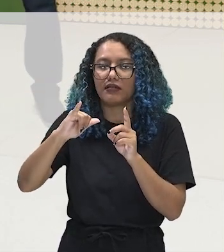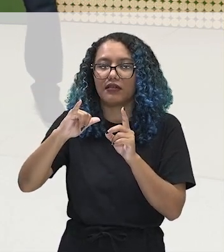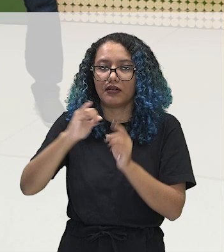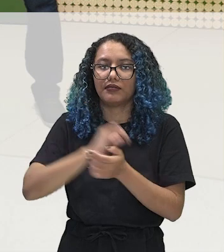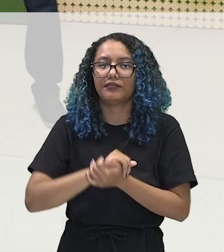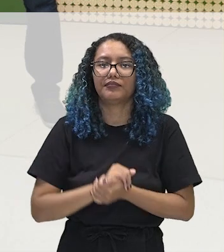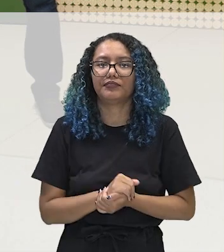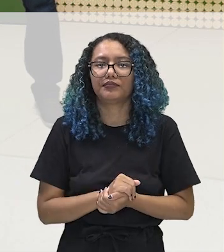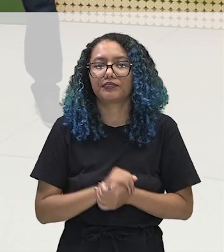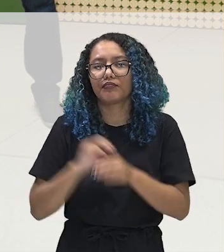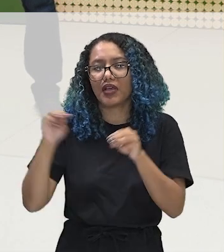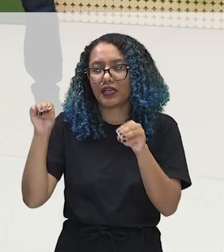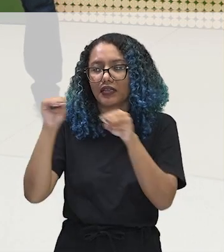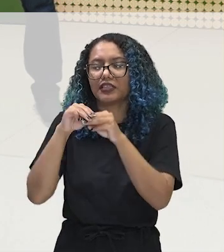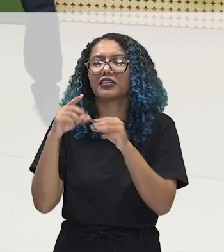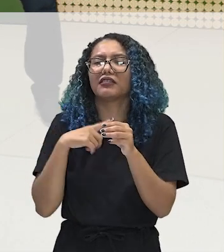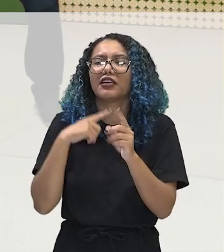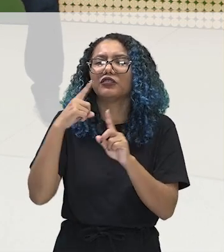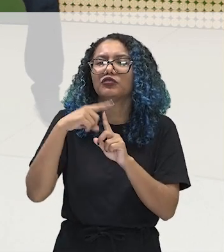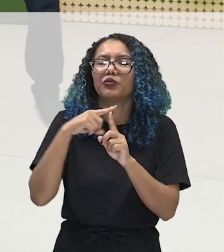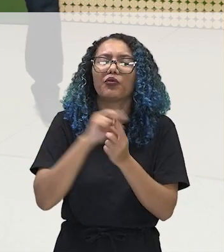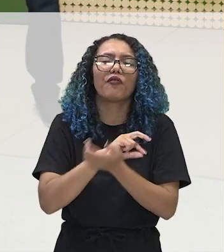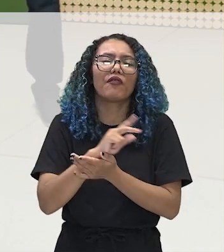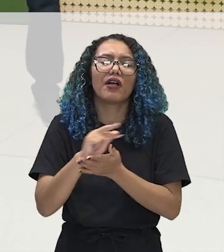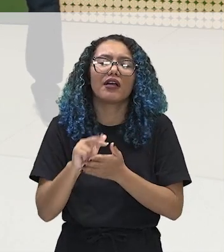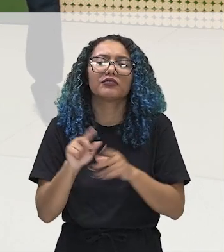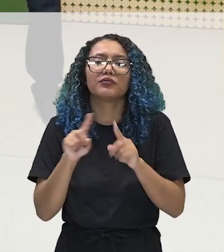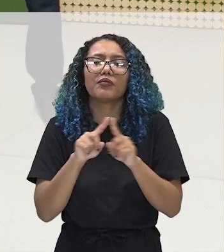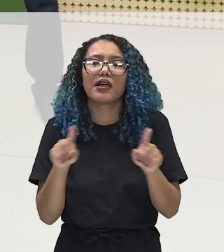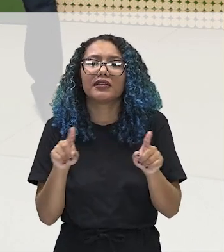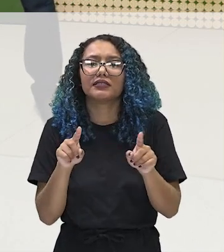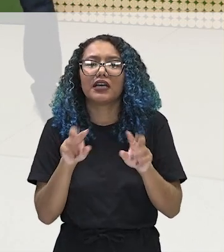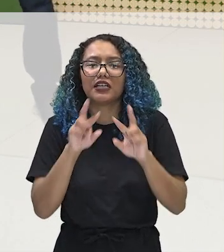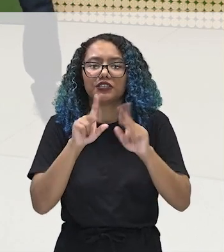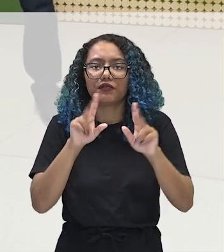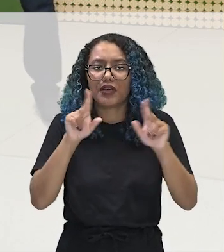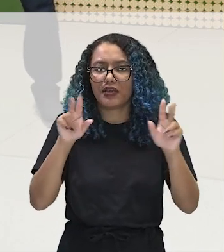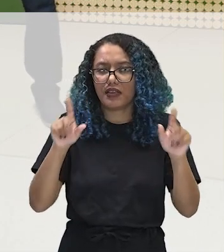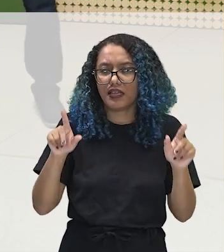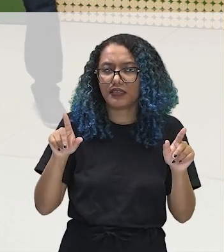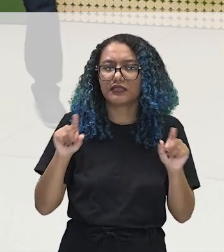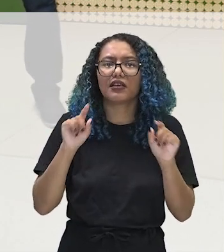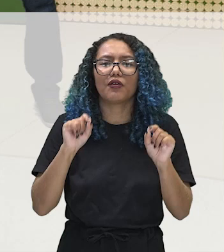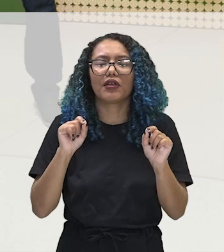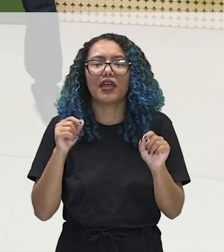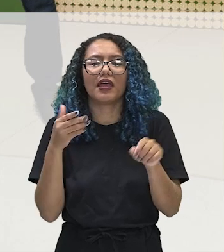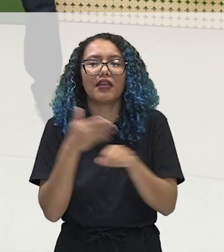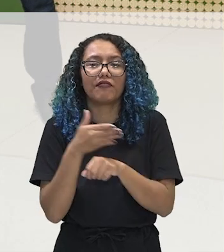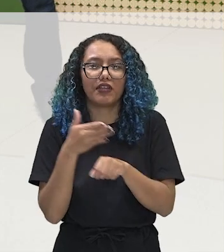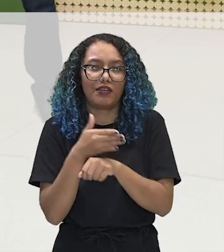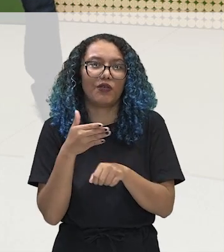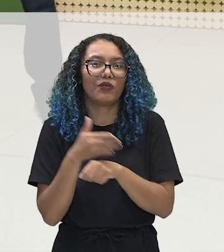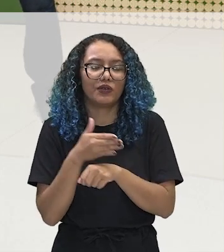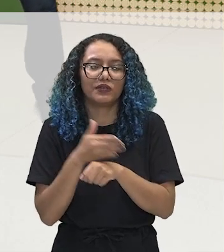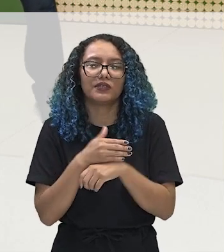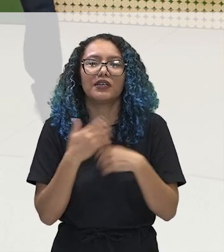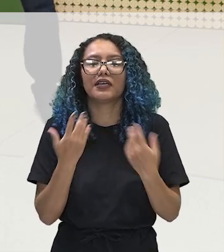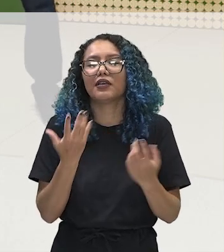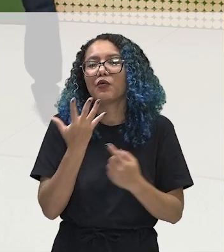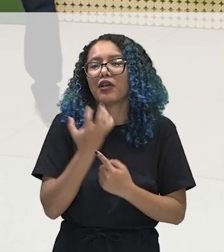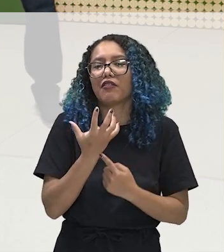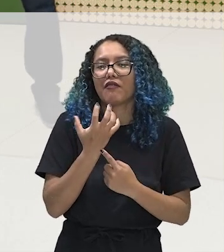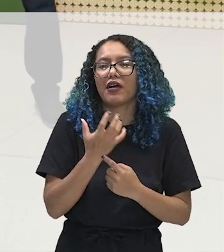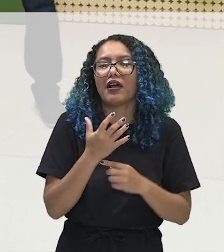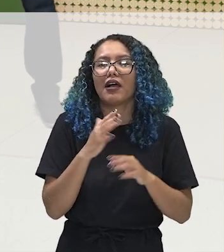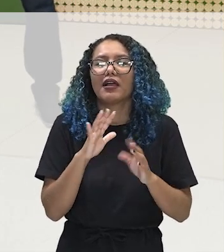vários tipos de ondas eletromagnéticas. O que diferencia uma da outra é a sua frequência. E o Wi-Fi, ela